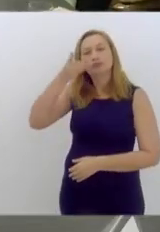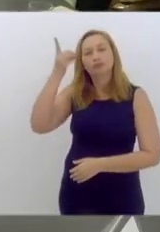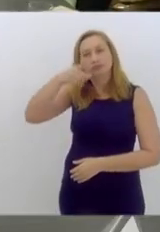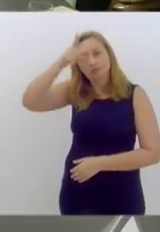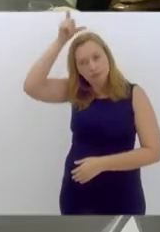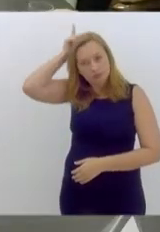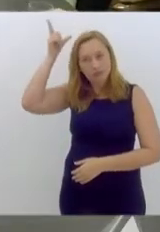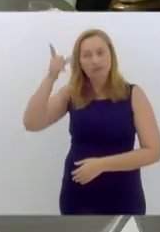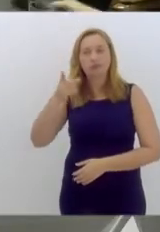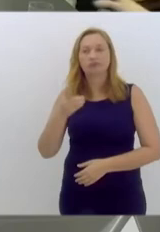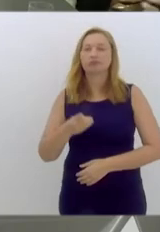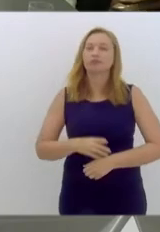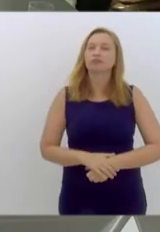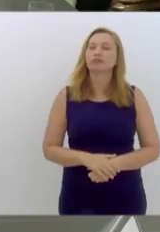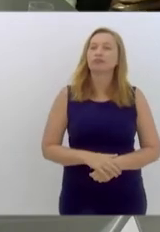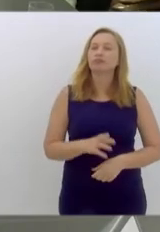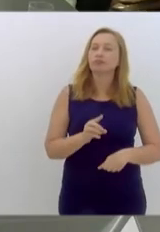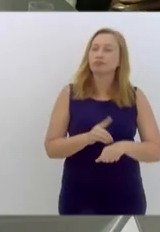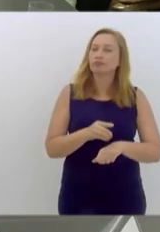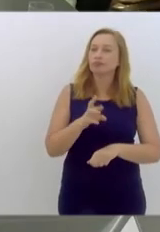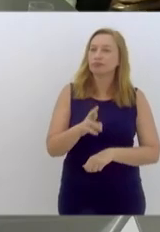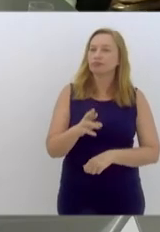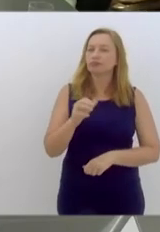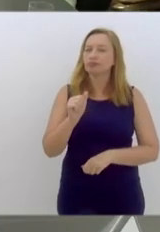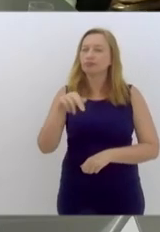doutora... Doutora Ana Maria,